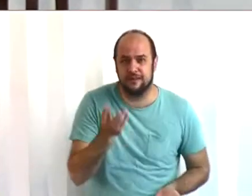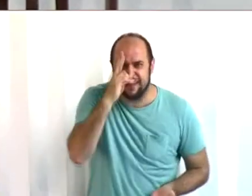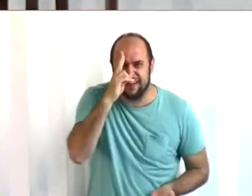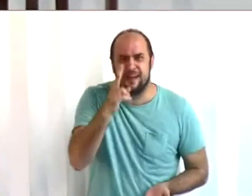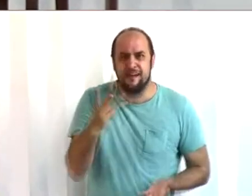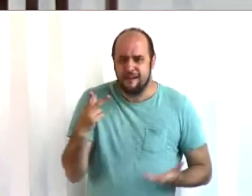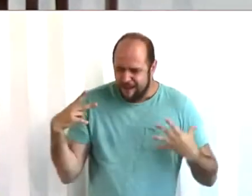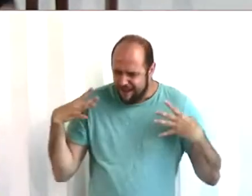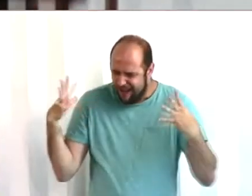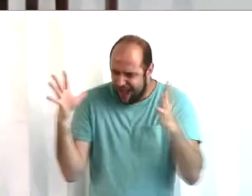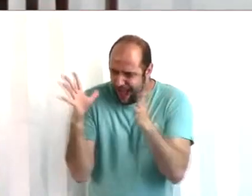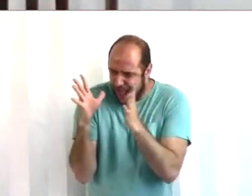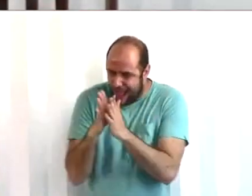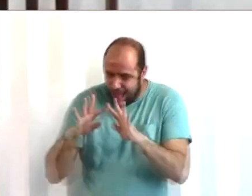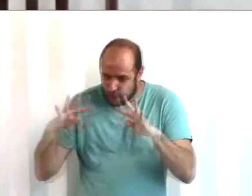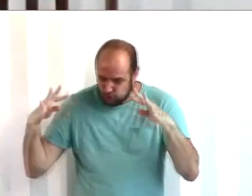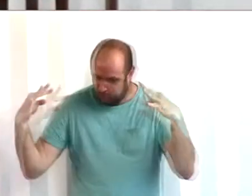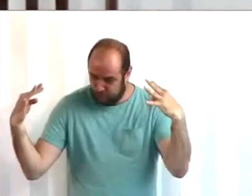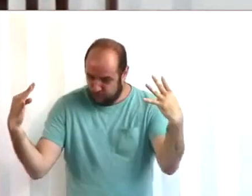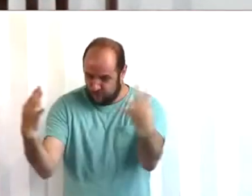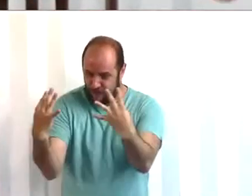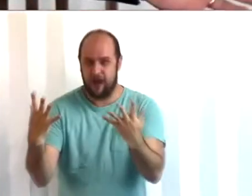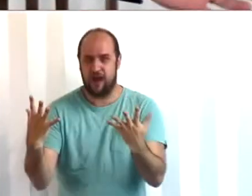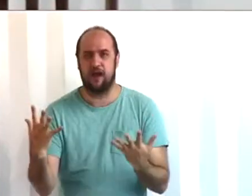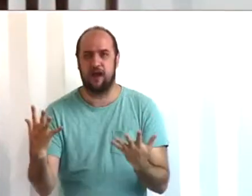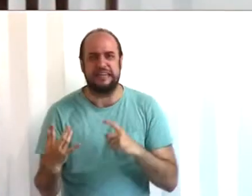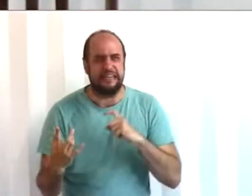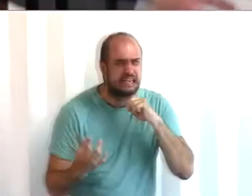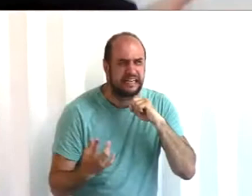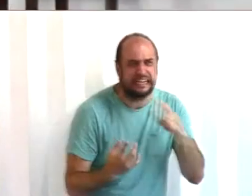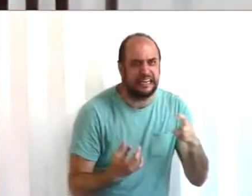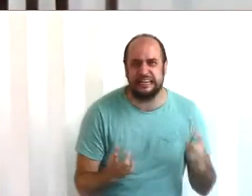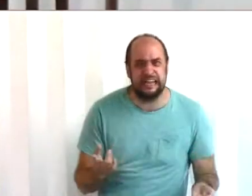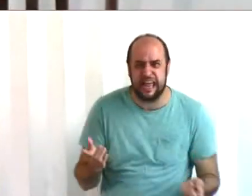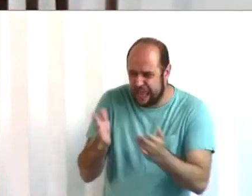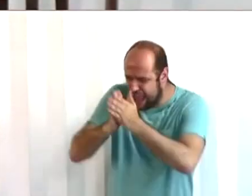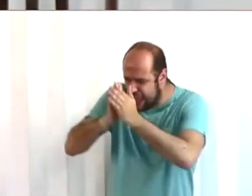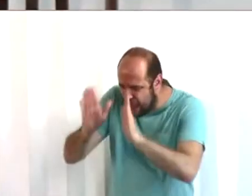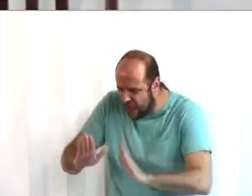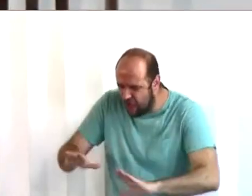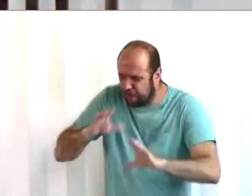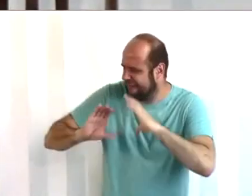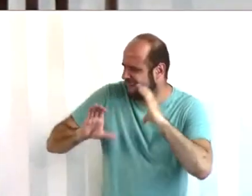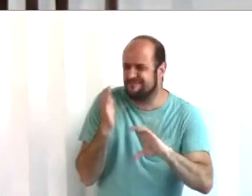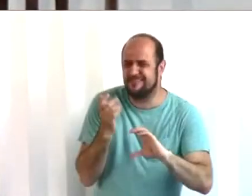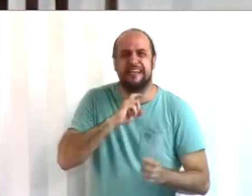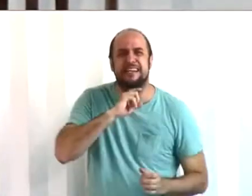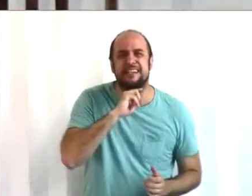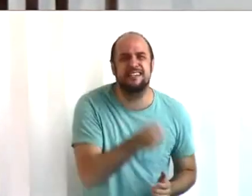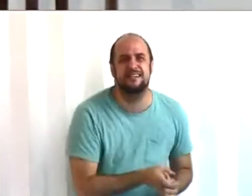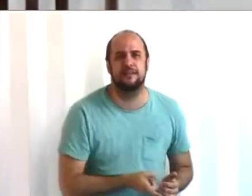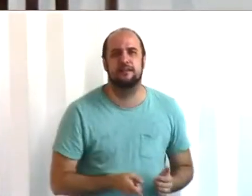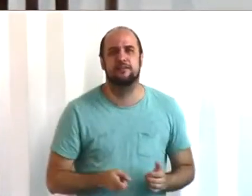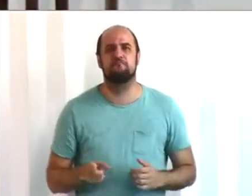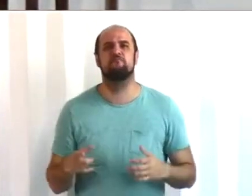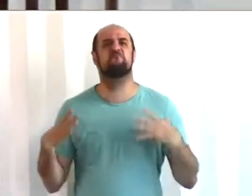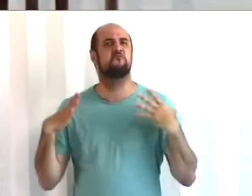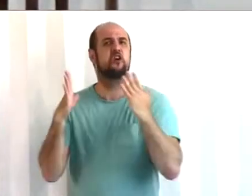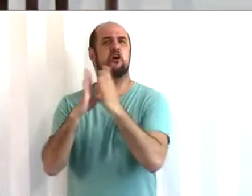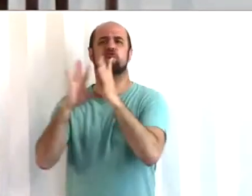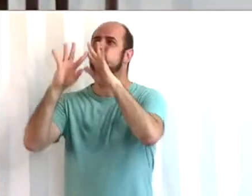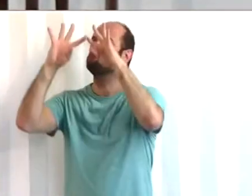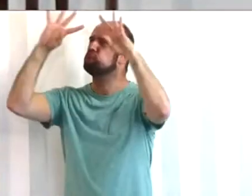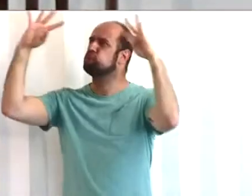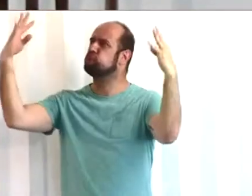terra. Não havia ninguém para louvar e engrandecer e fazer uma linda cantata para Jesus. Então os anjos mesmo